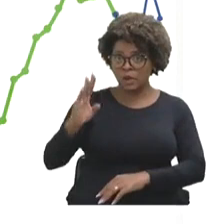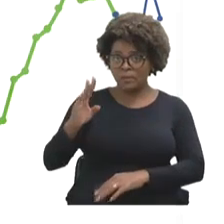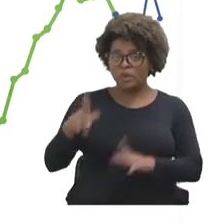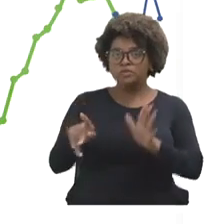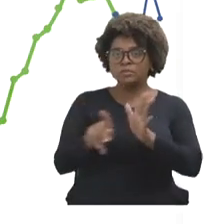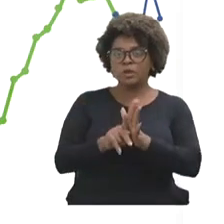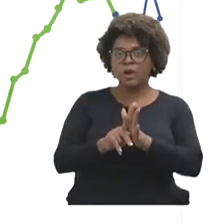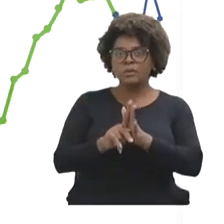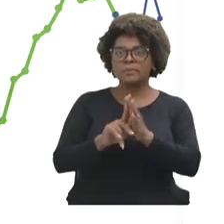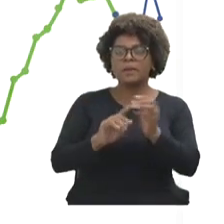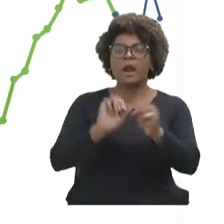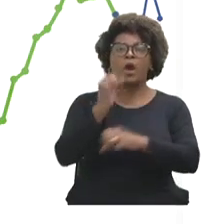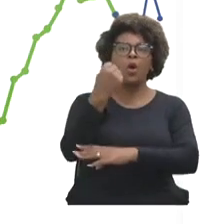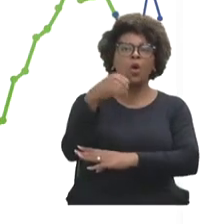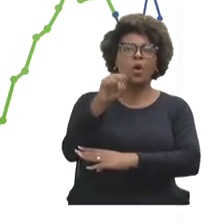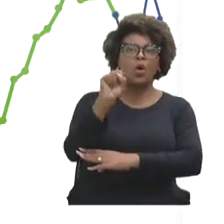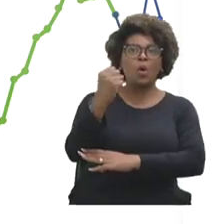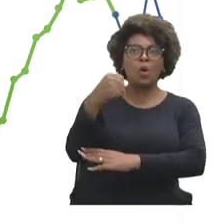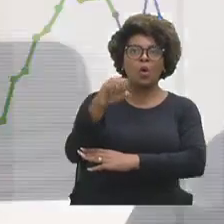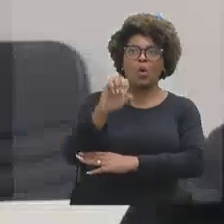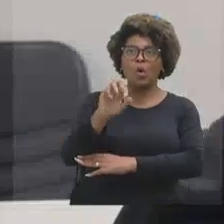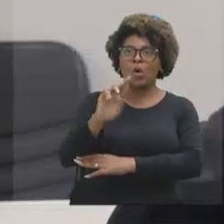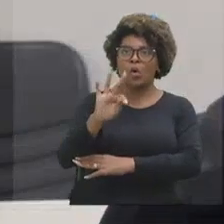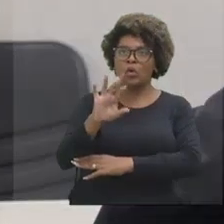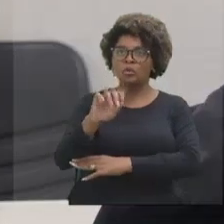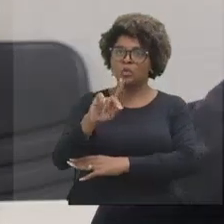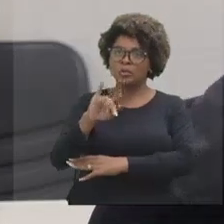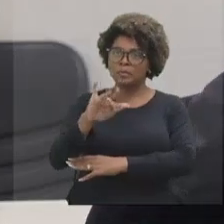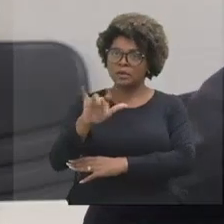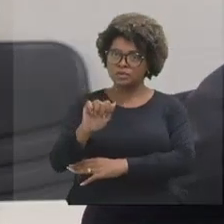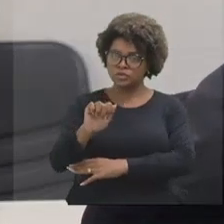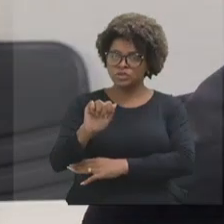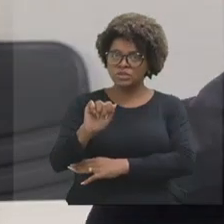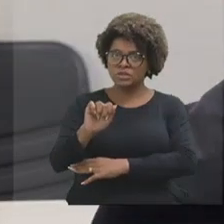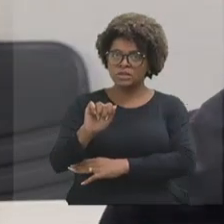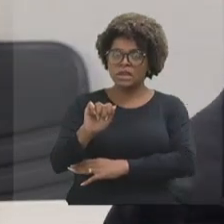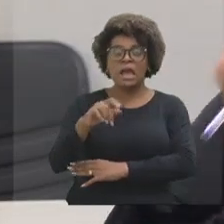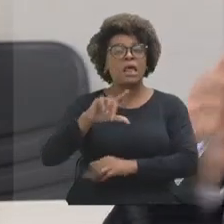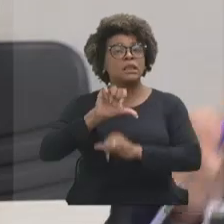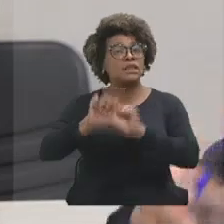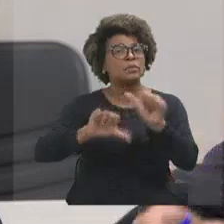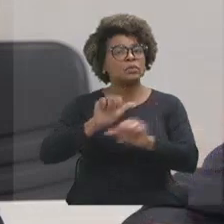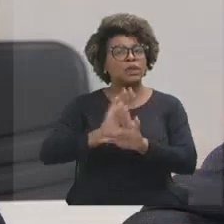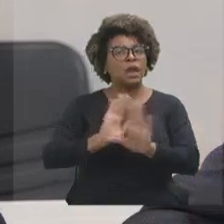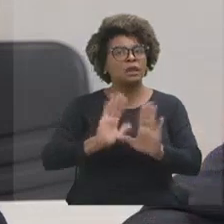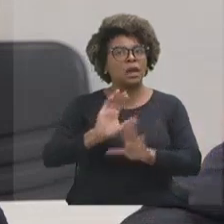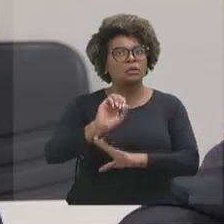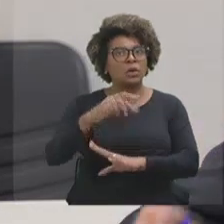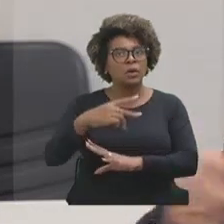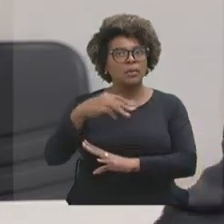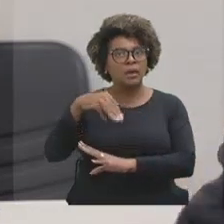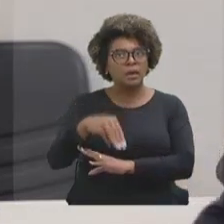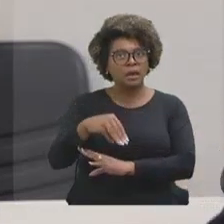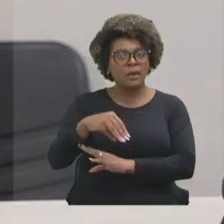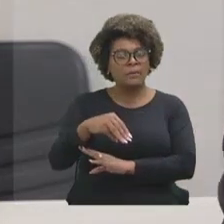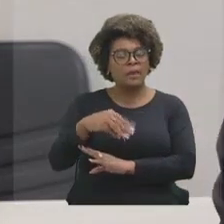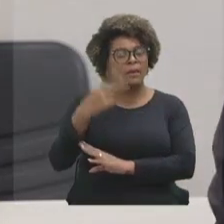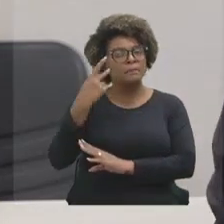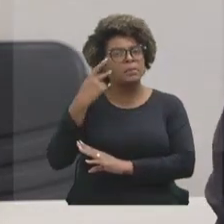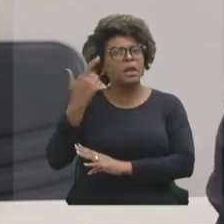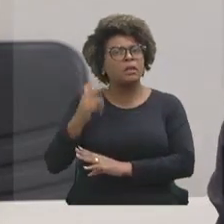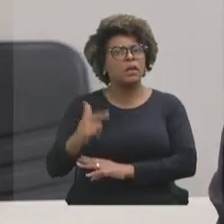algum tempo obviamente sem valor a especificamente opm para não gerar uma pressão uma pressão em cima